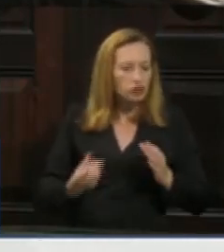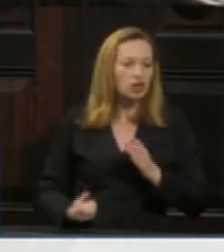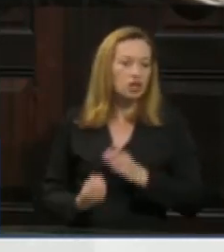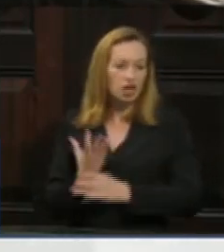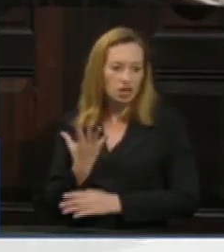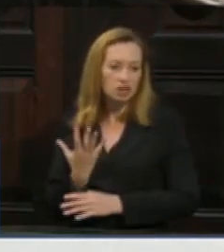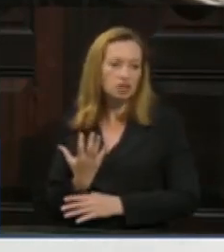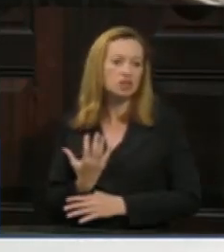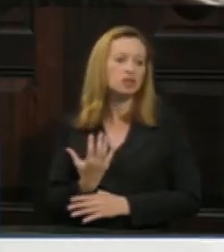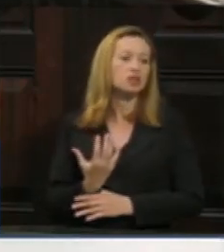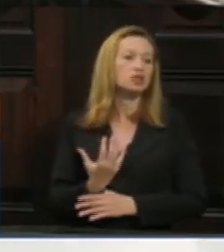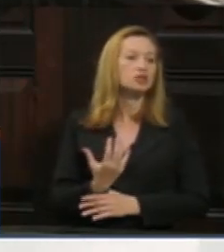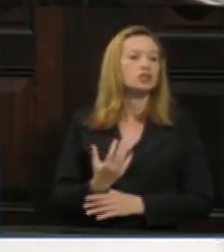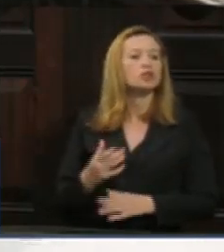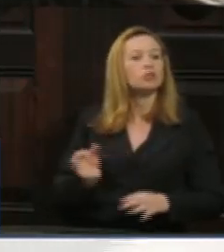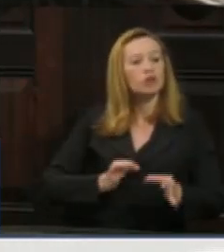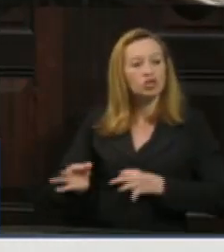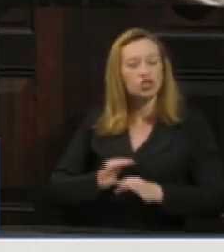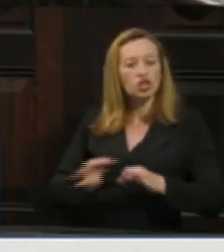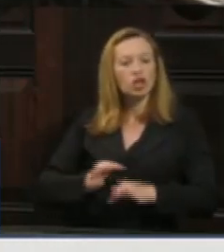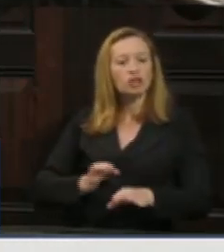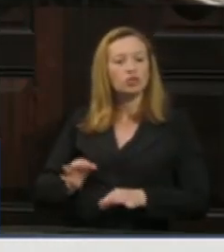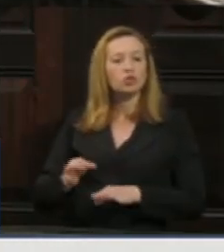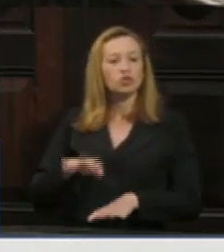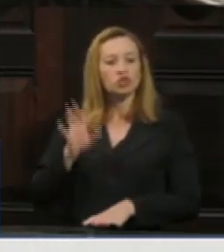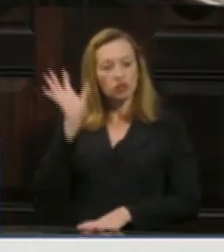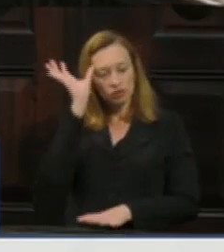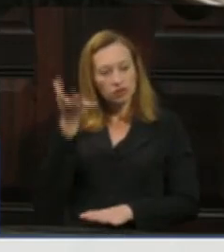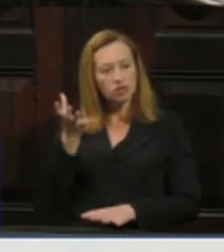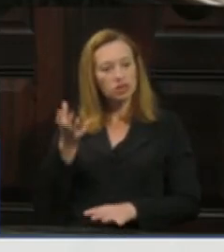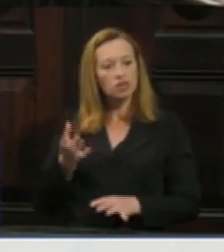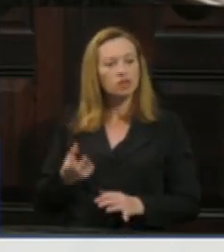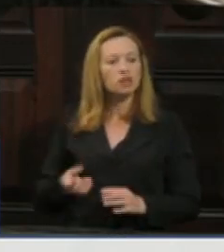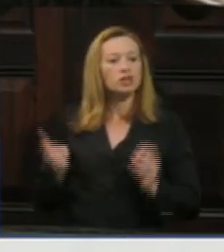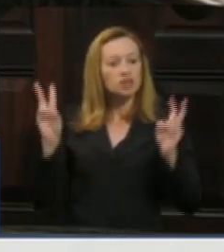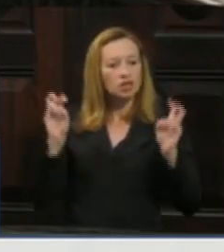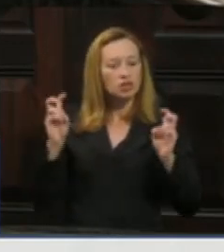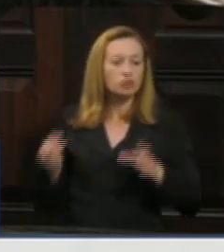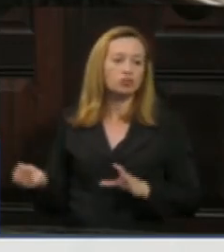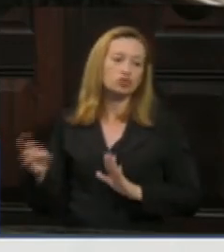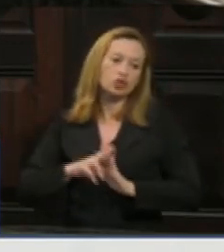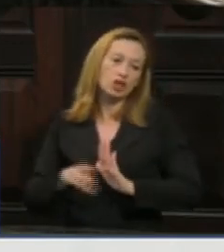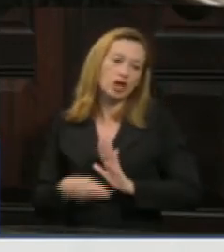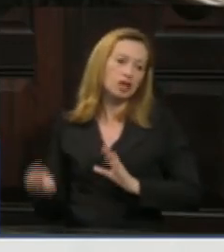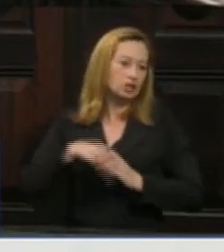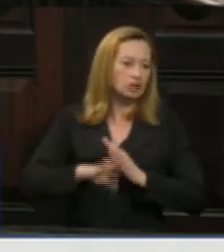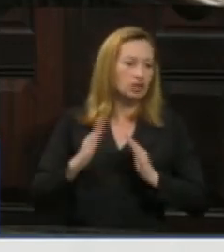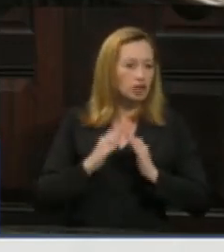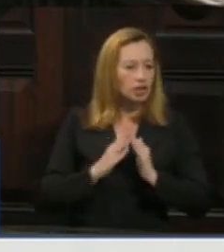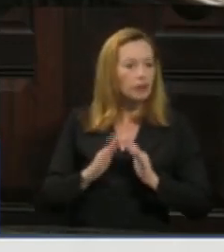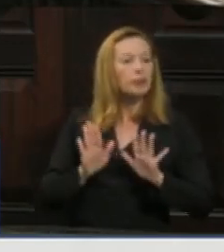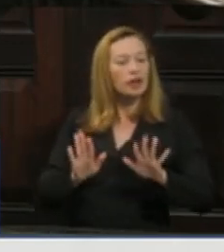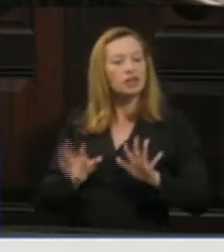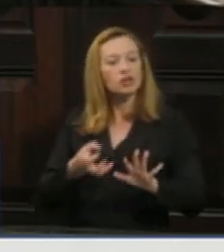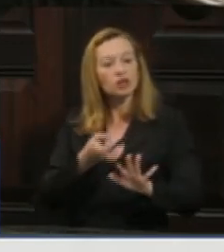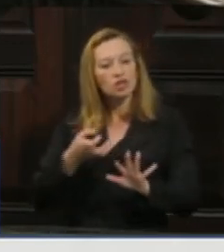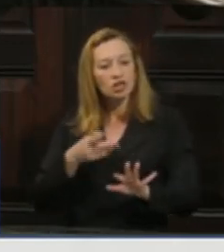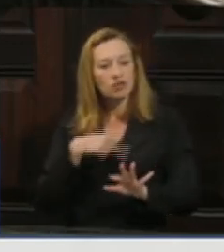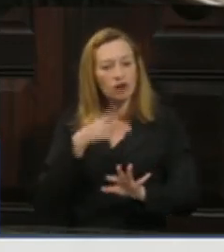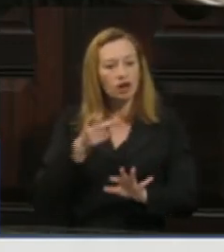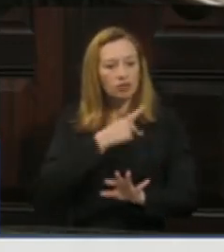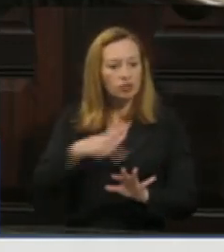concomitantemente, mas é só não esquecer que na pauta, para votar o segundo, precisa votar o primeiro, só isso. Perfeito. A